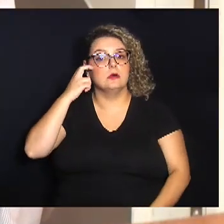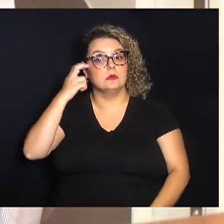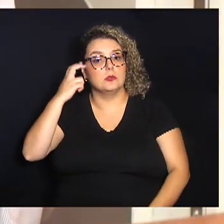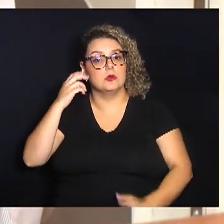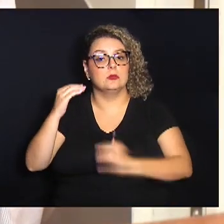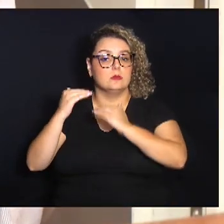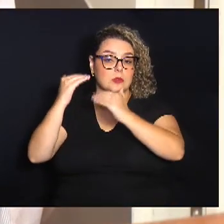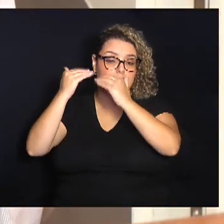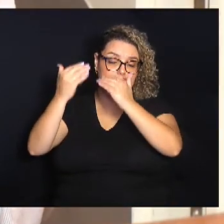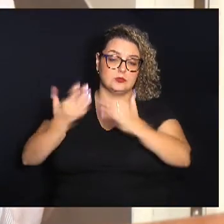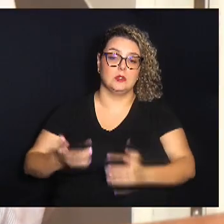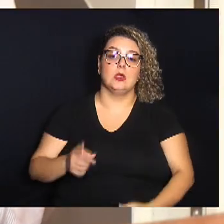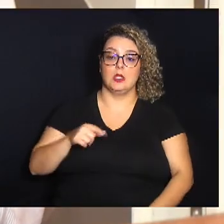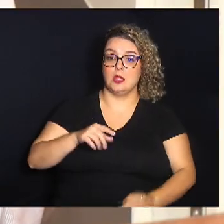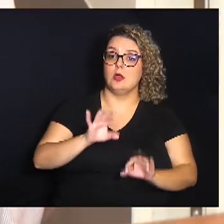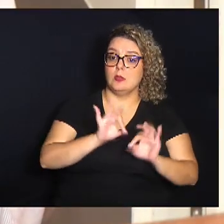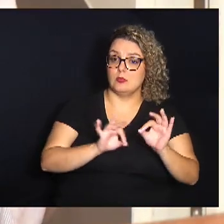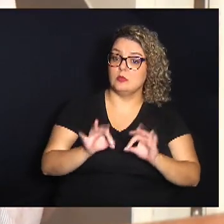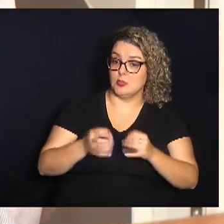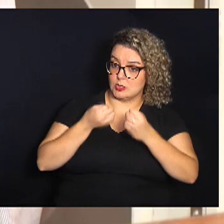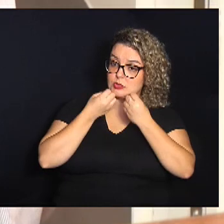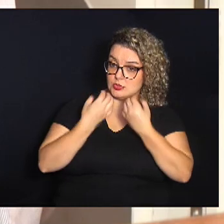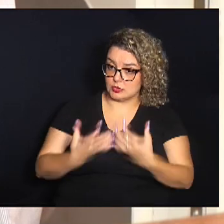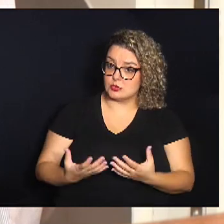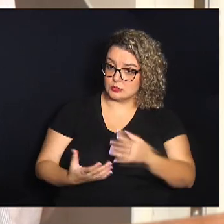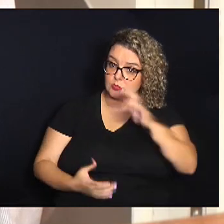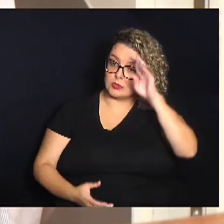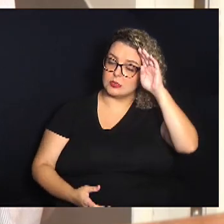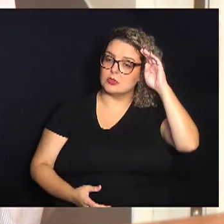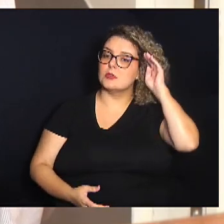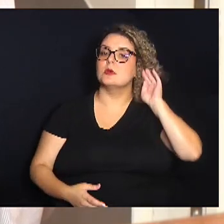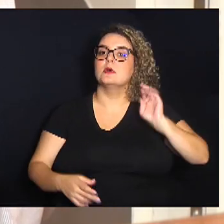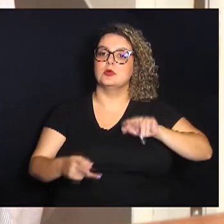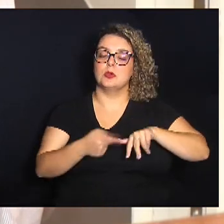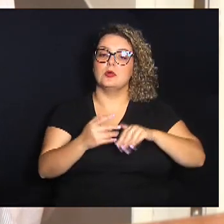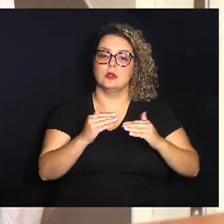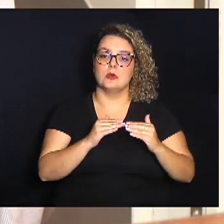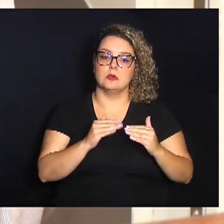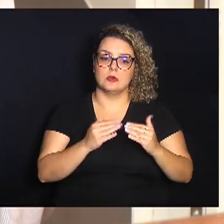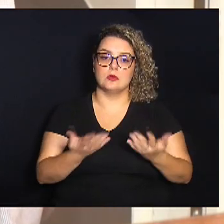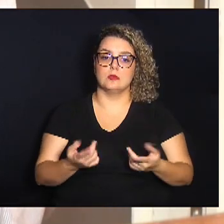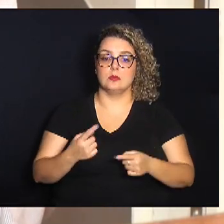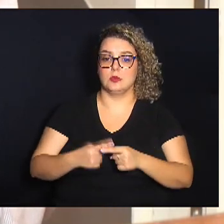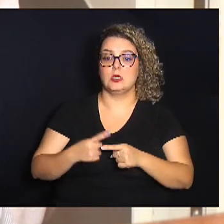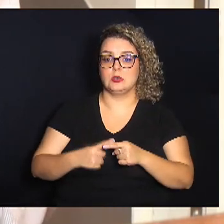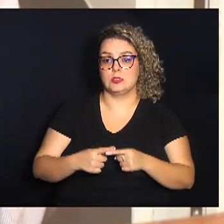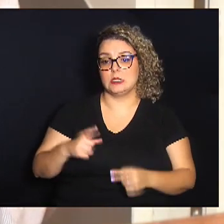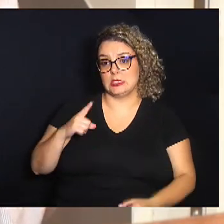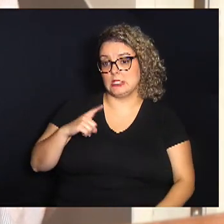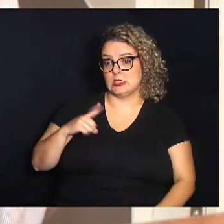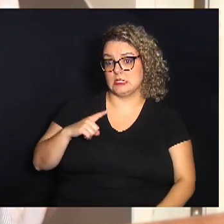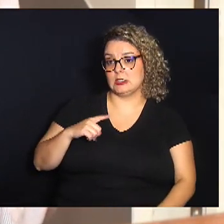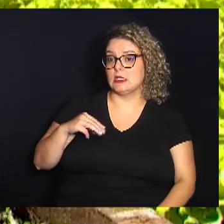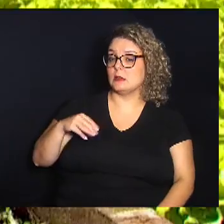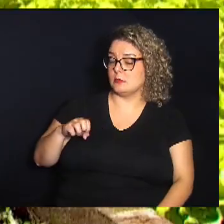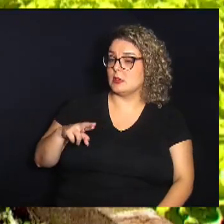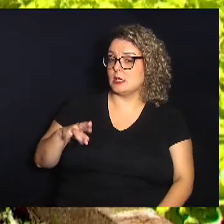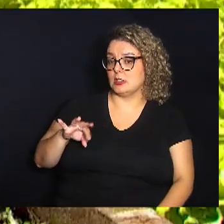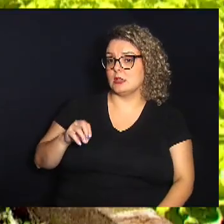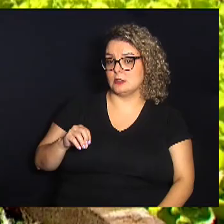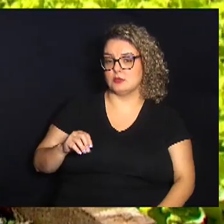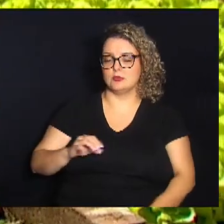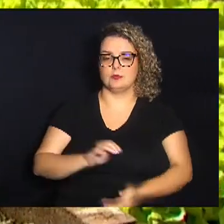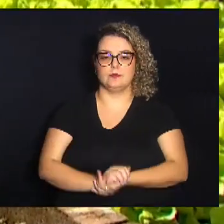É um projeto muito bom e eu dei o parecer favorável porque existe mérito no projeto.